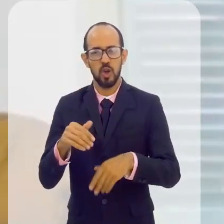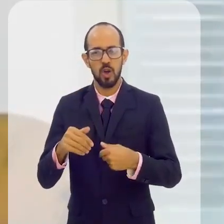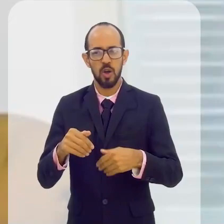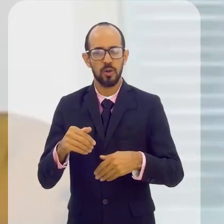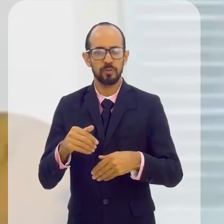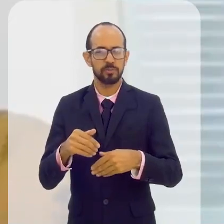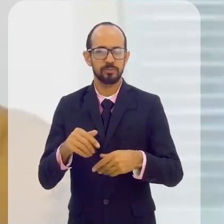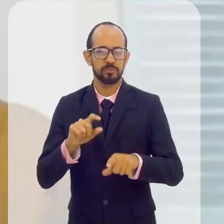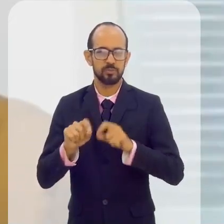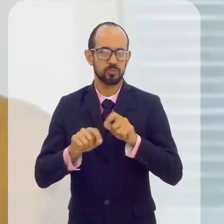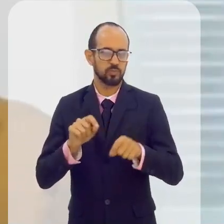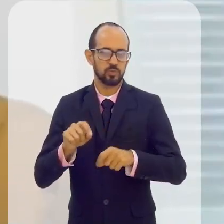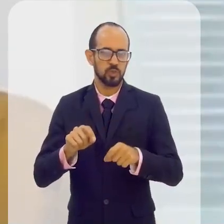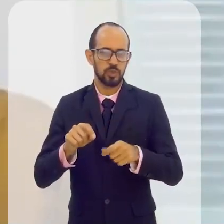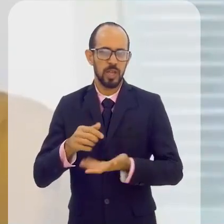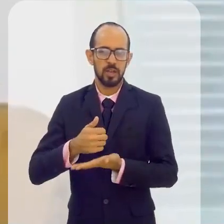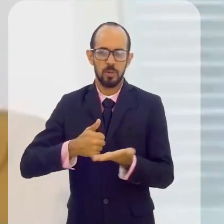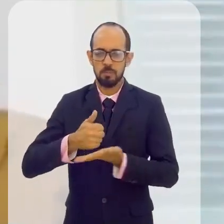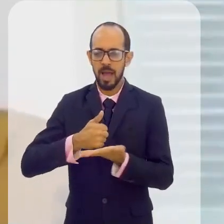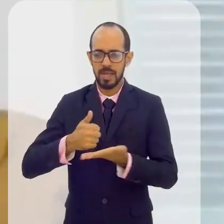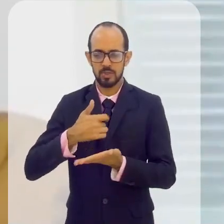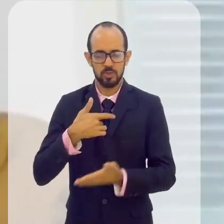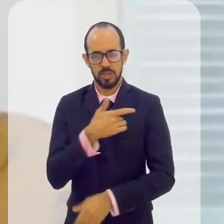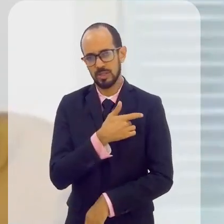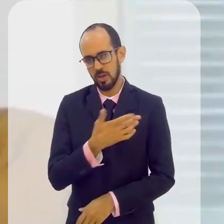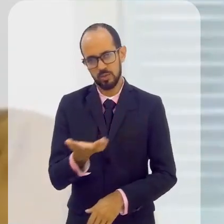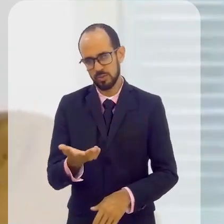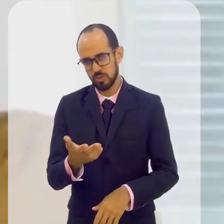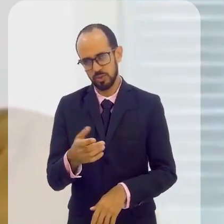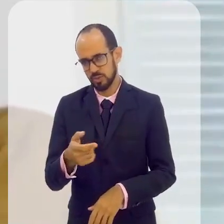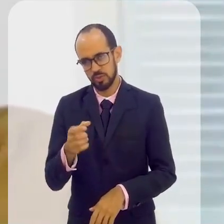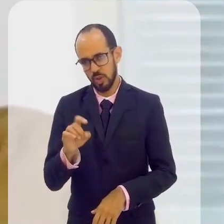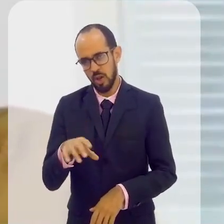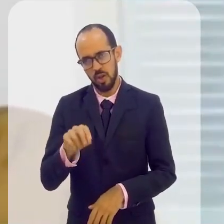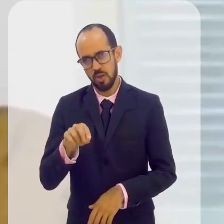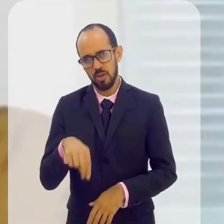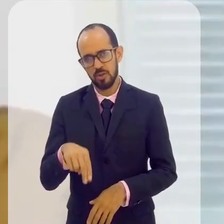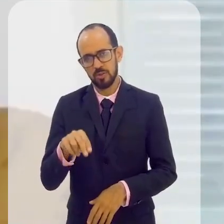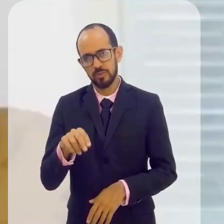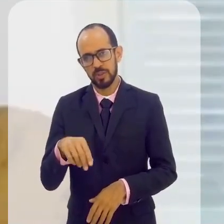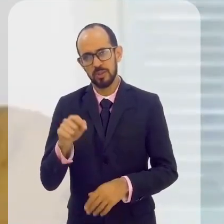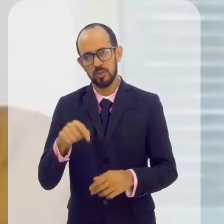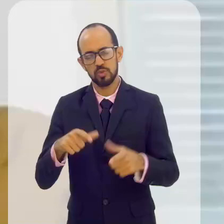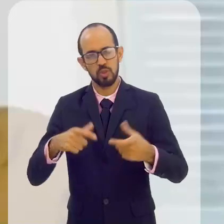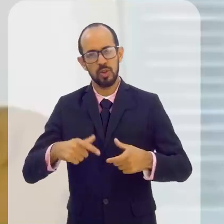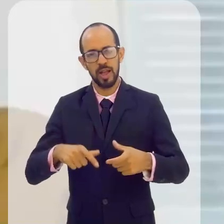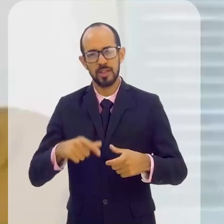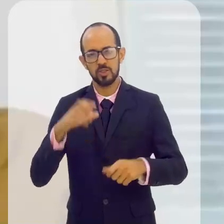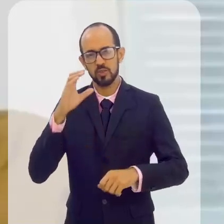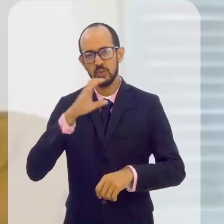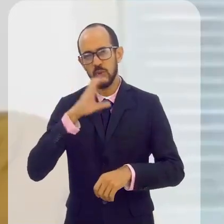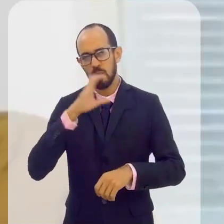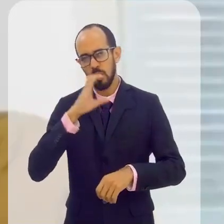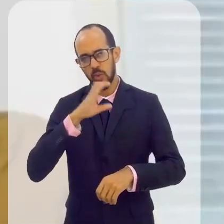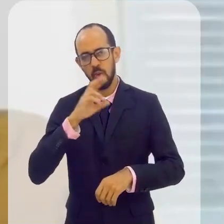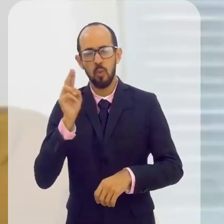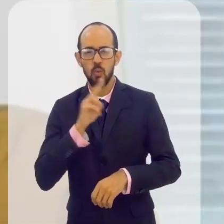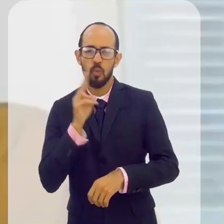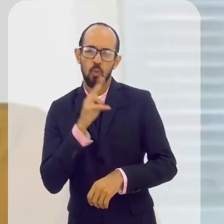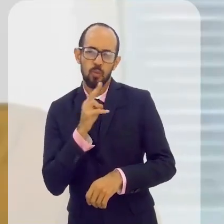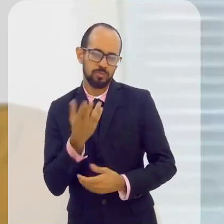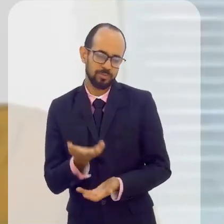saúde, o que eu acho uma condição grave, né? Então, na atenção básica e nas unidades de urgência e